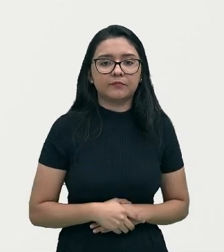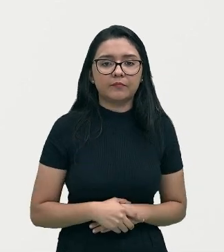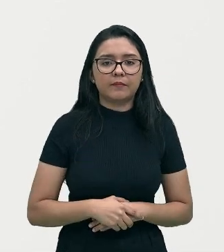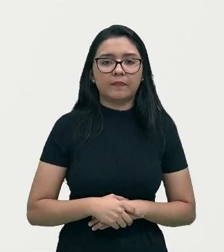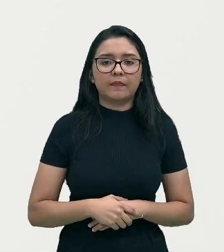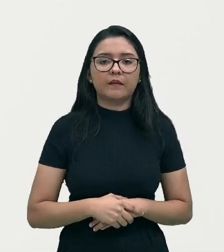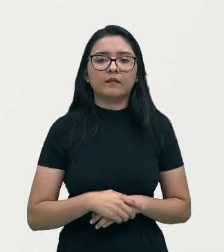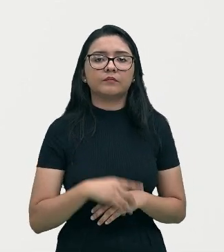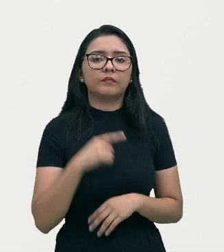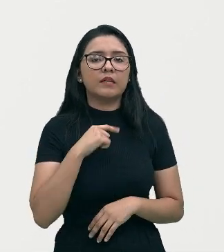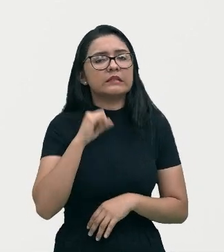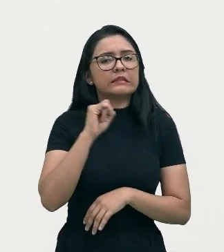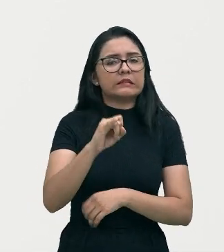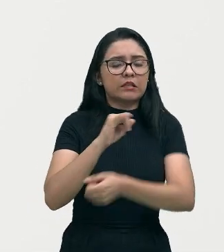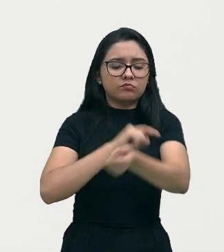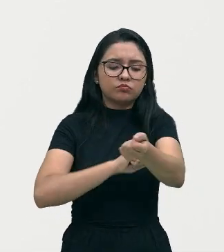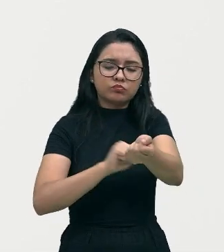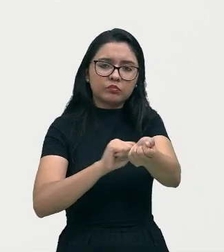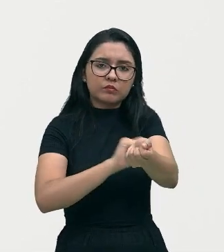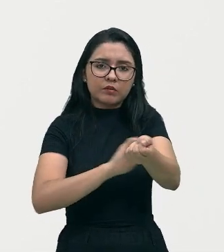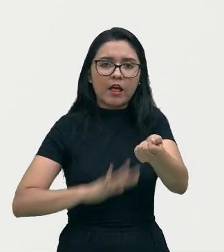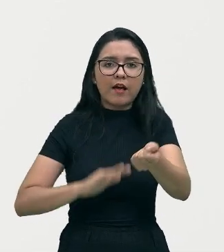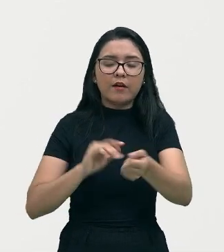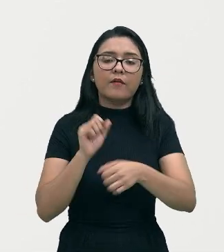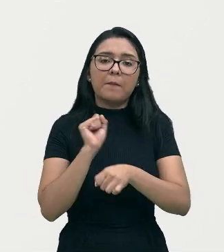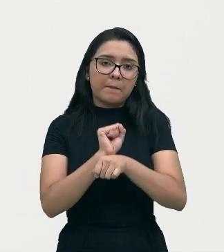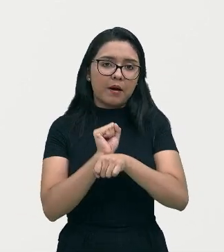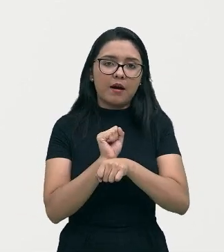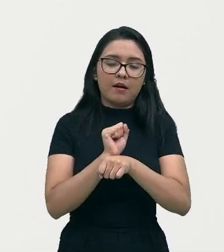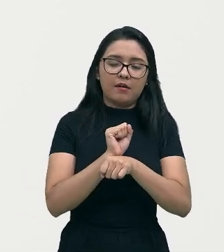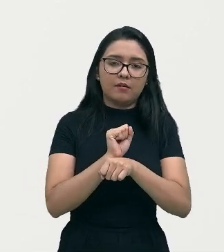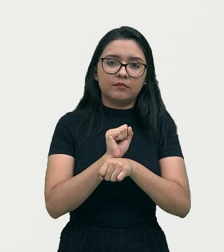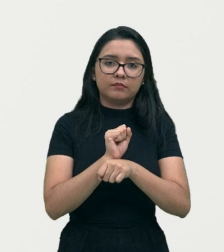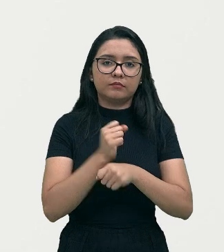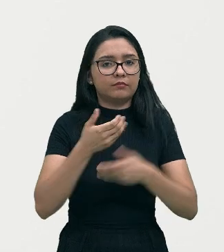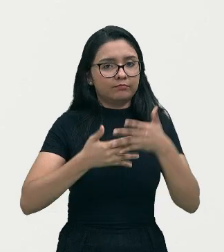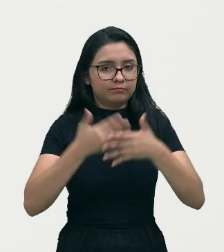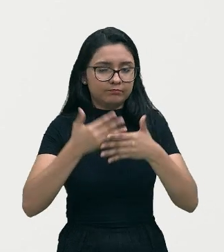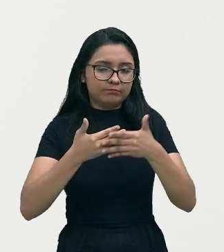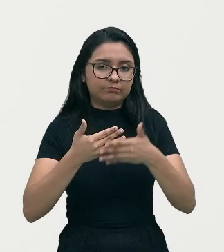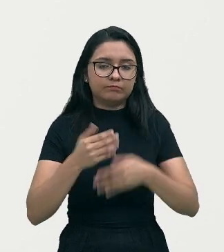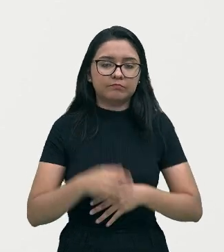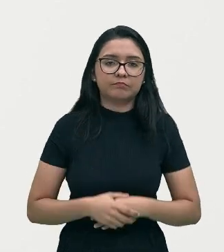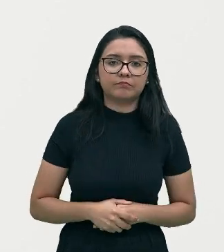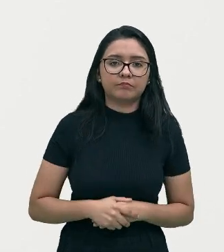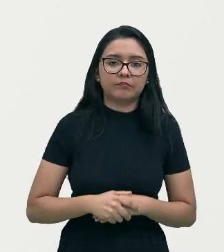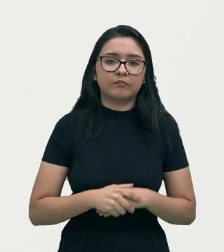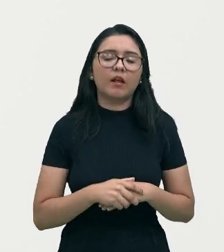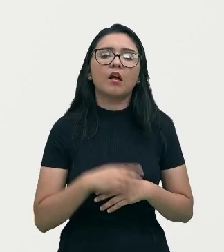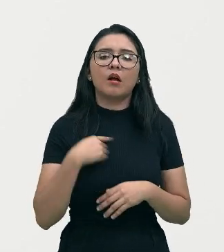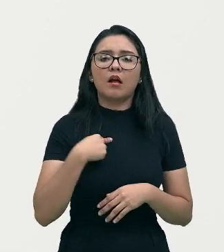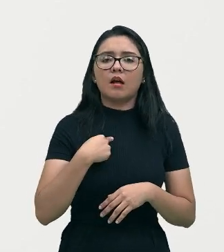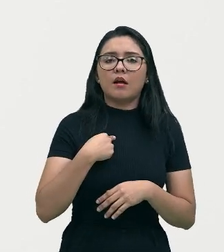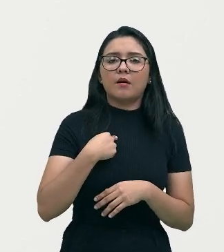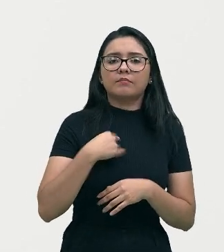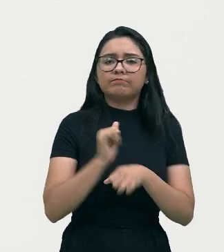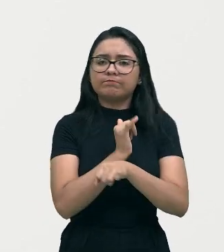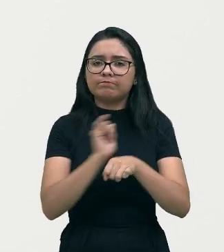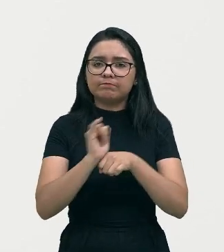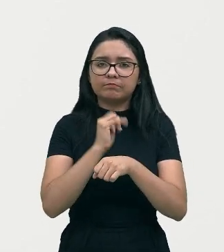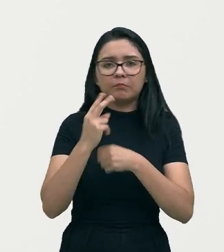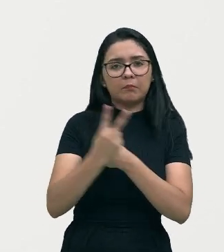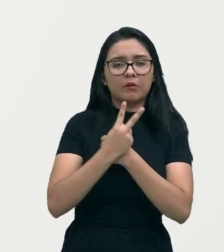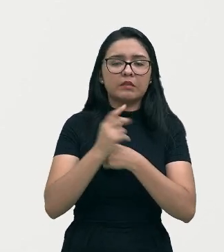estancar o sangue, né? Então é como se fosse ali uma segurança do nosso corpo, né? Caso haja